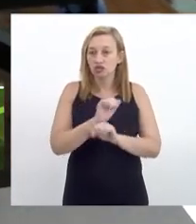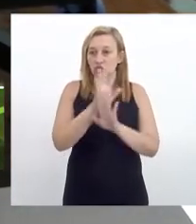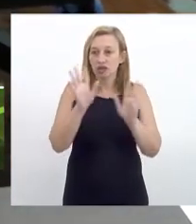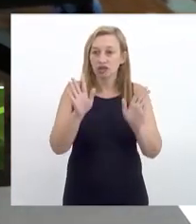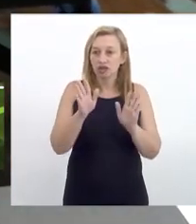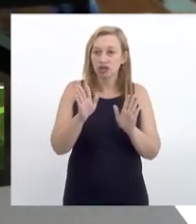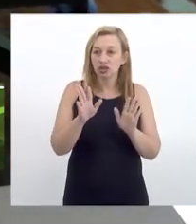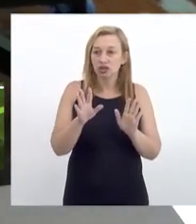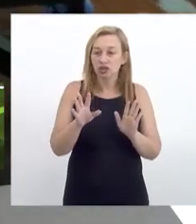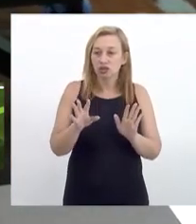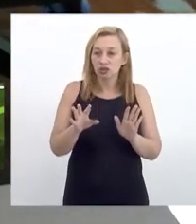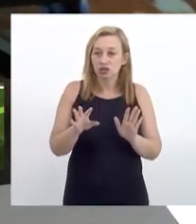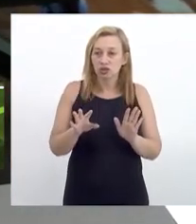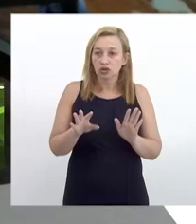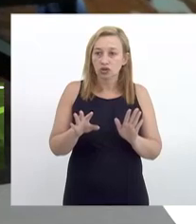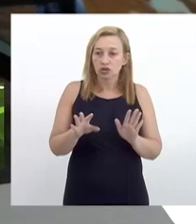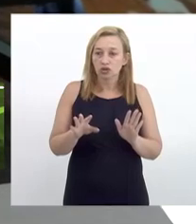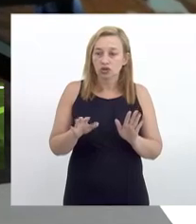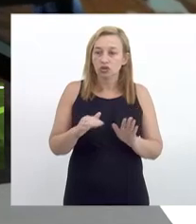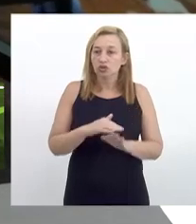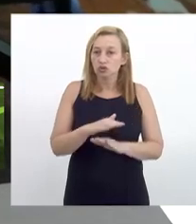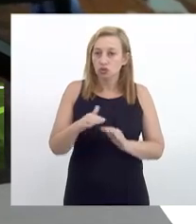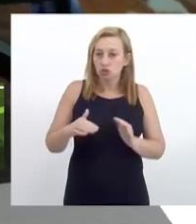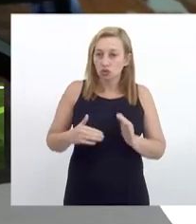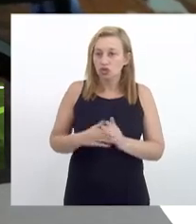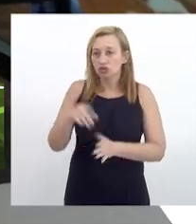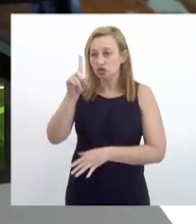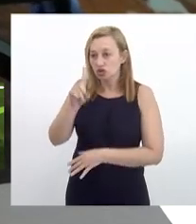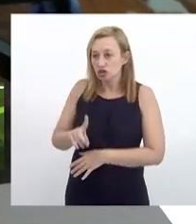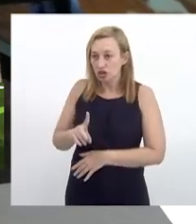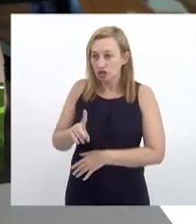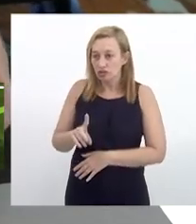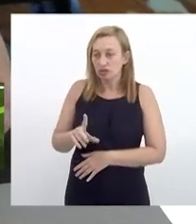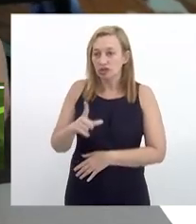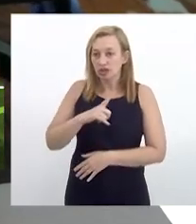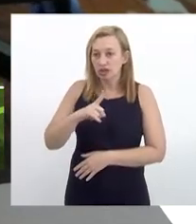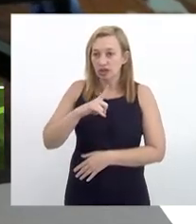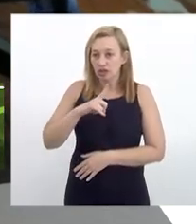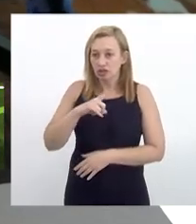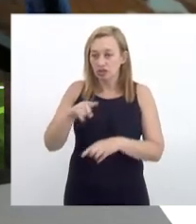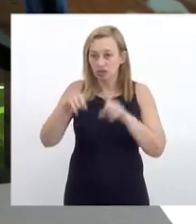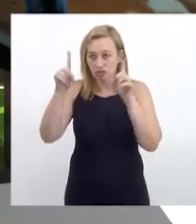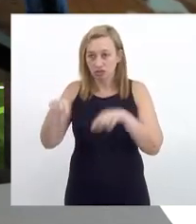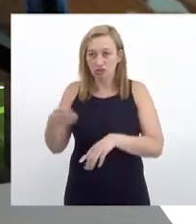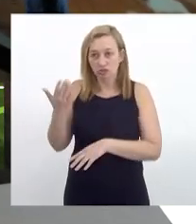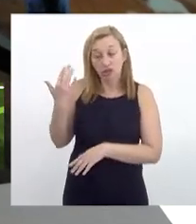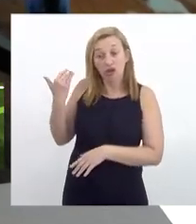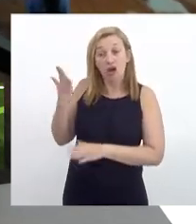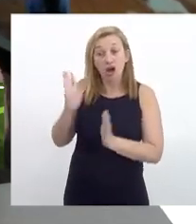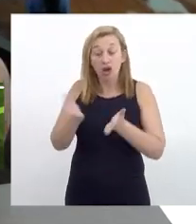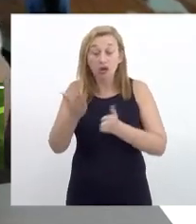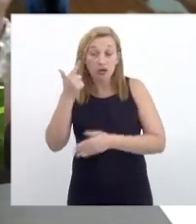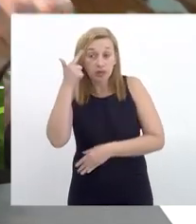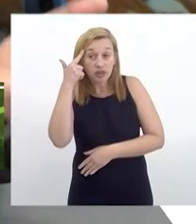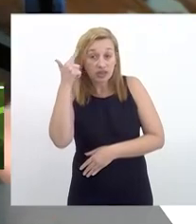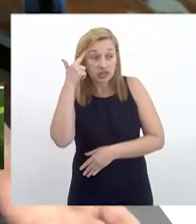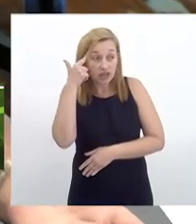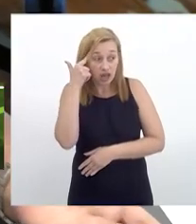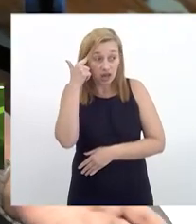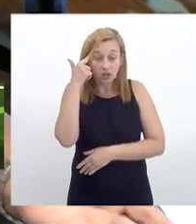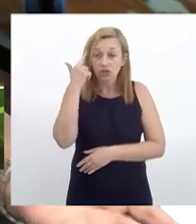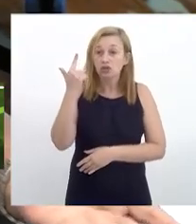Que para trás Vai ficar tudo garantido Agora A gente então Tem que pensar Nos